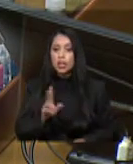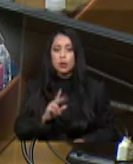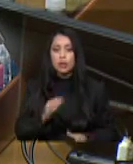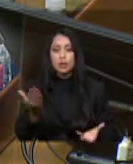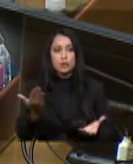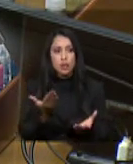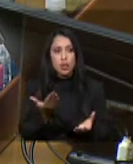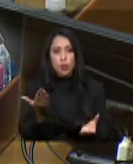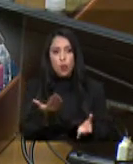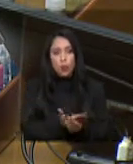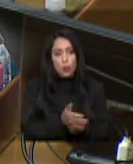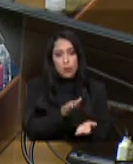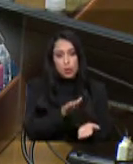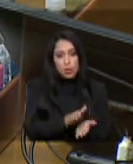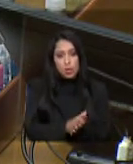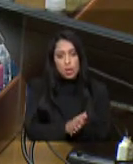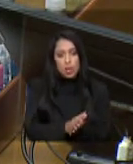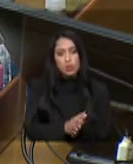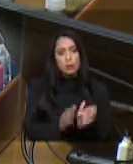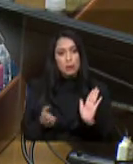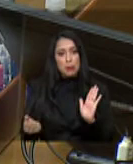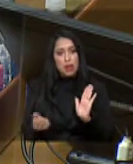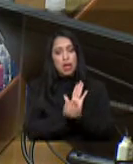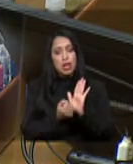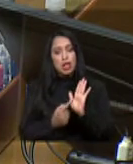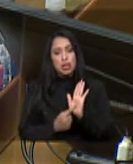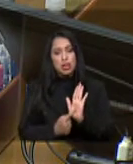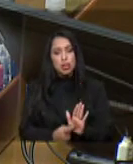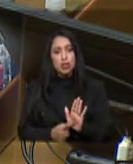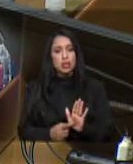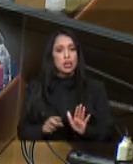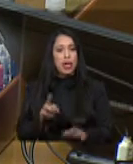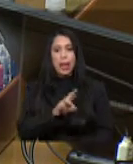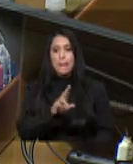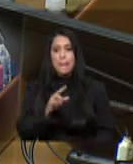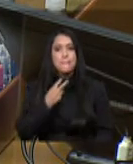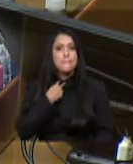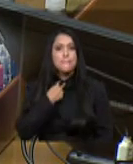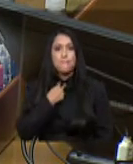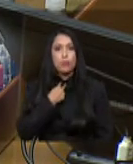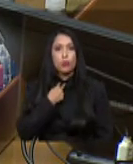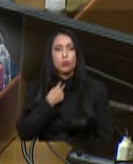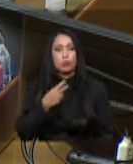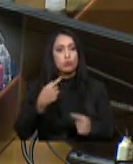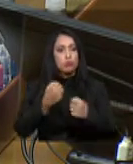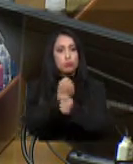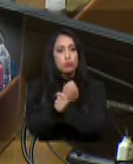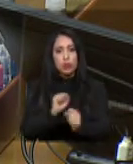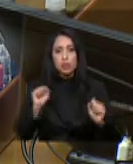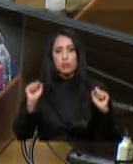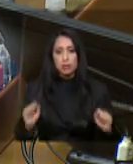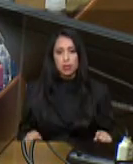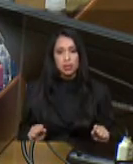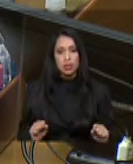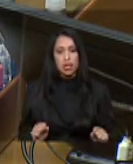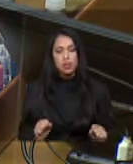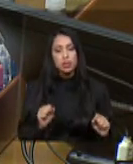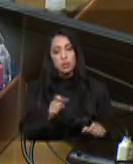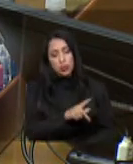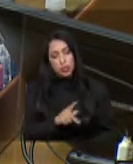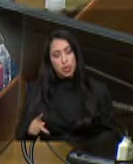precedente, menos ainda afirmando a impossibilidade de atuação de presidente da República, ou agora ou no futuro, porque o que nós